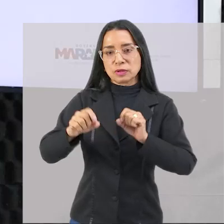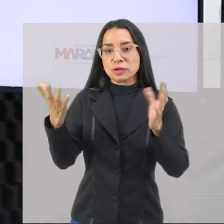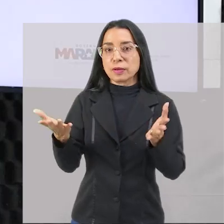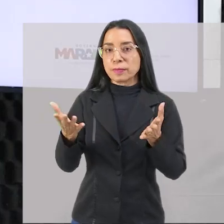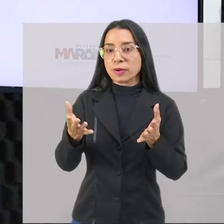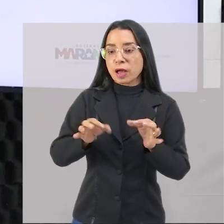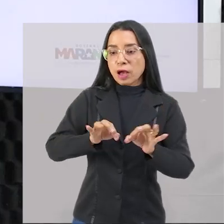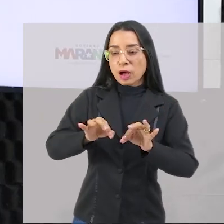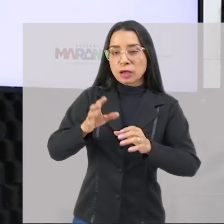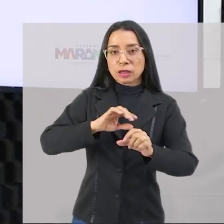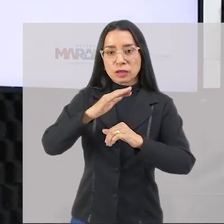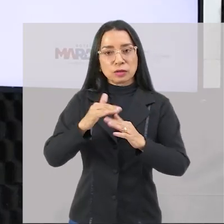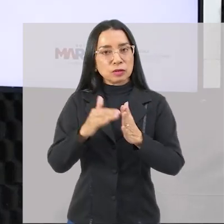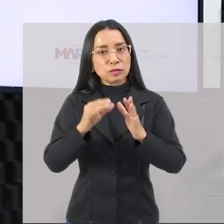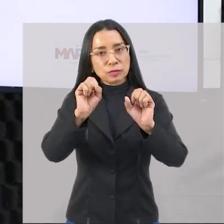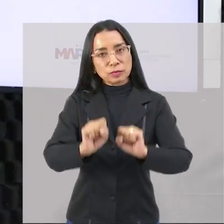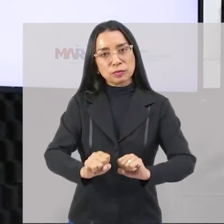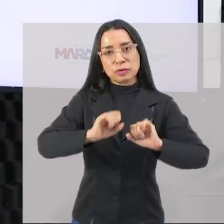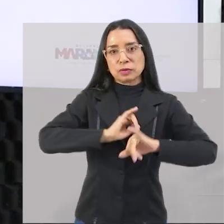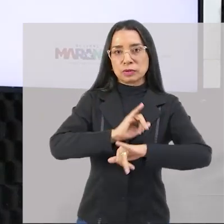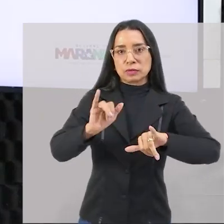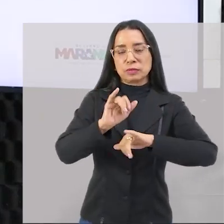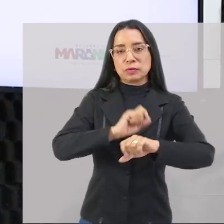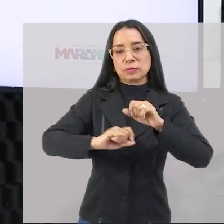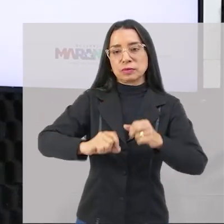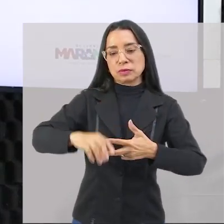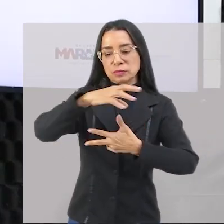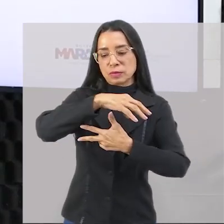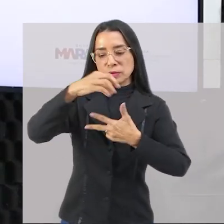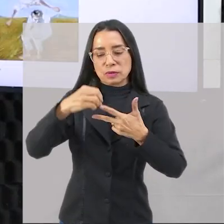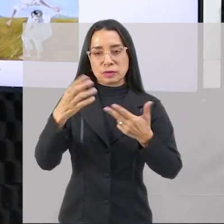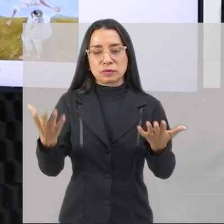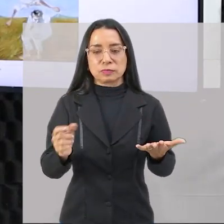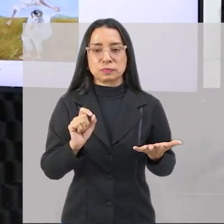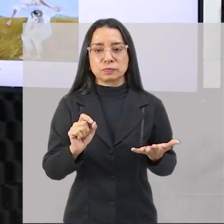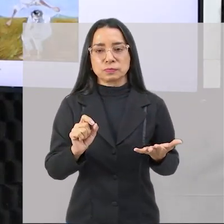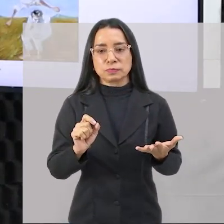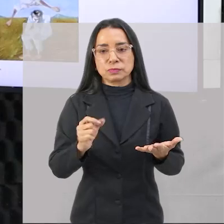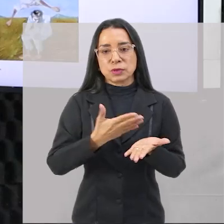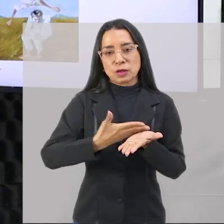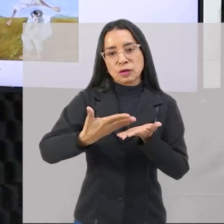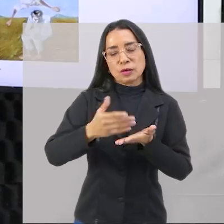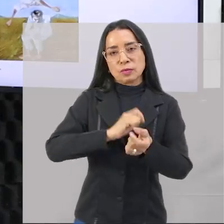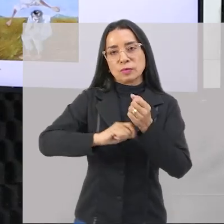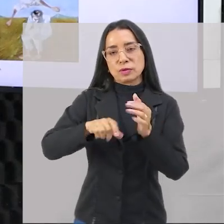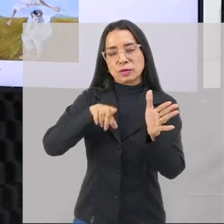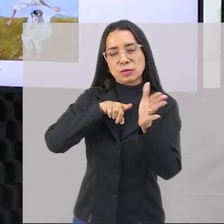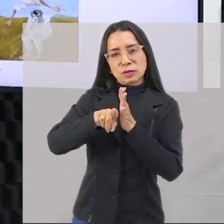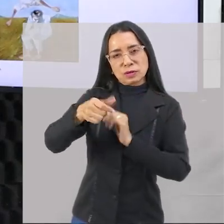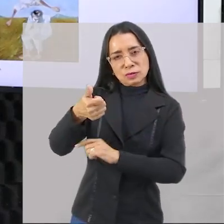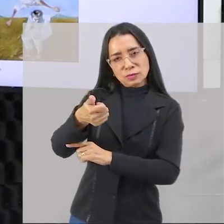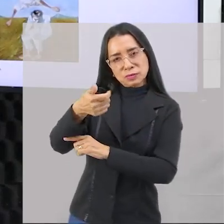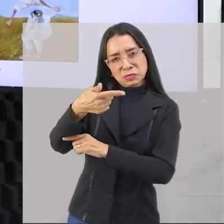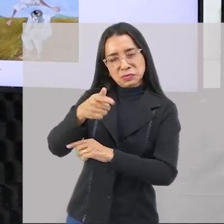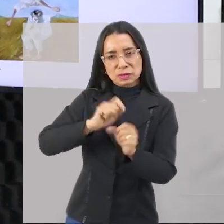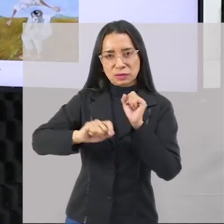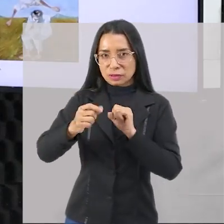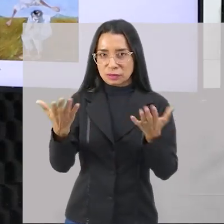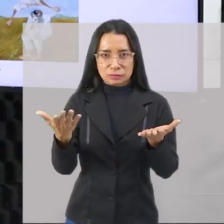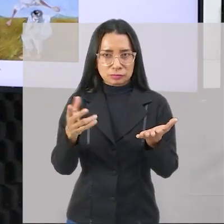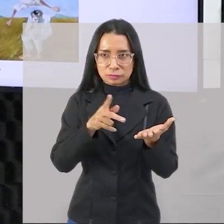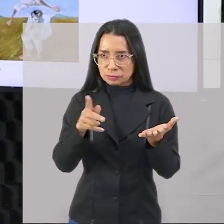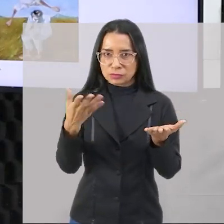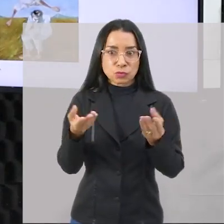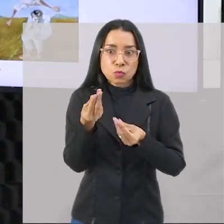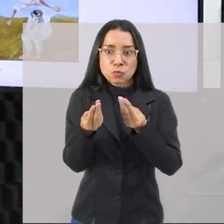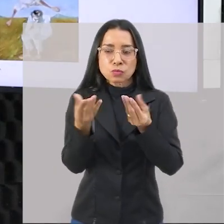gente puder para vocês com informações para o Enem. Vamos lá? A gente vai começar com a questão 17. 17, professor, não devia começar com a